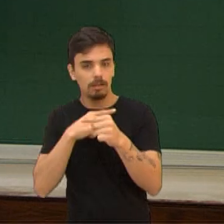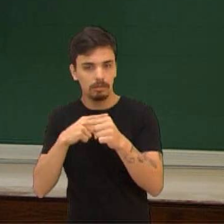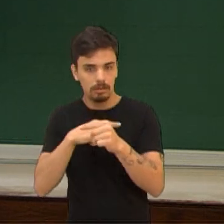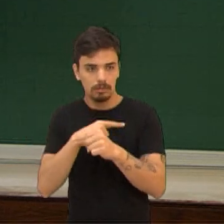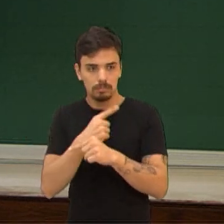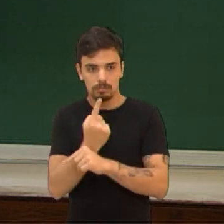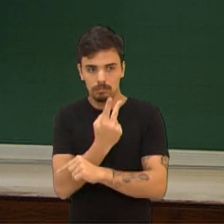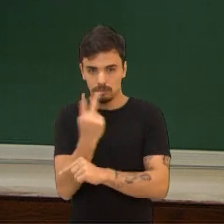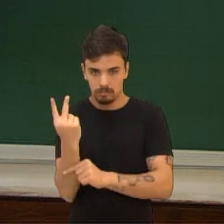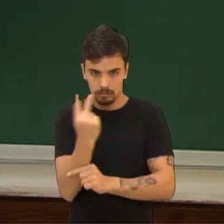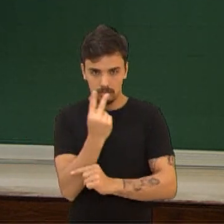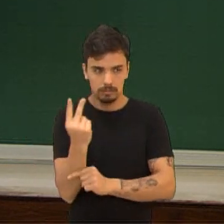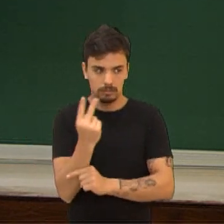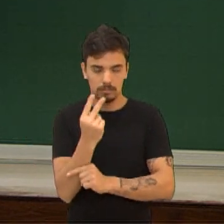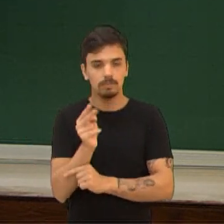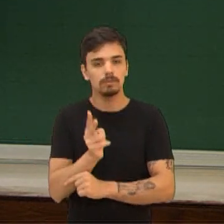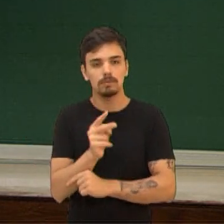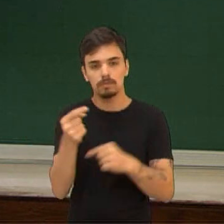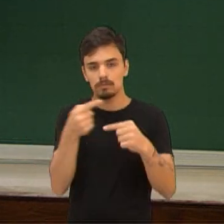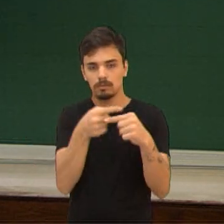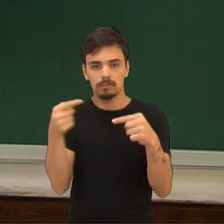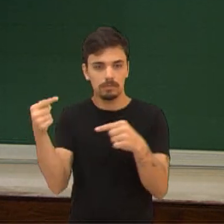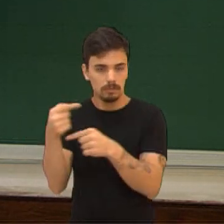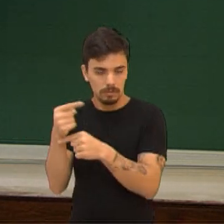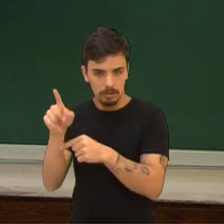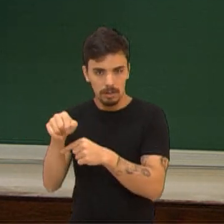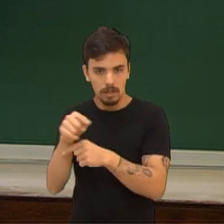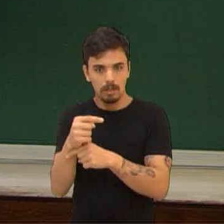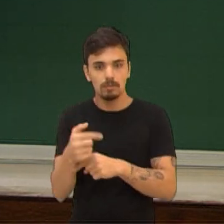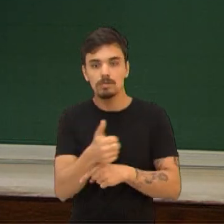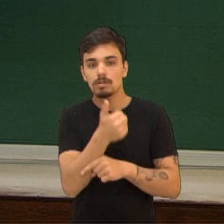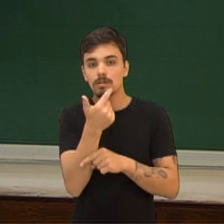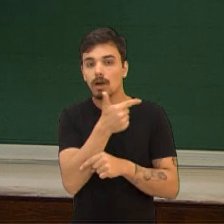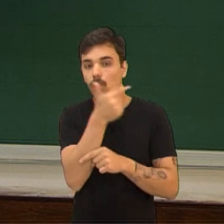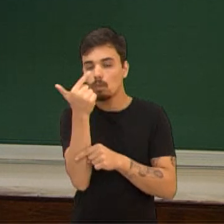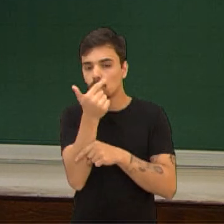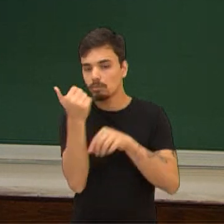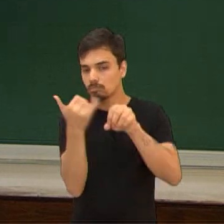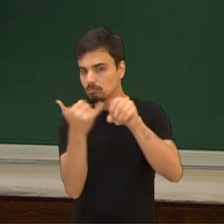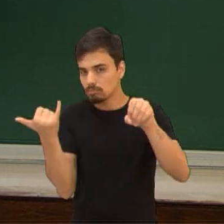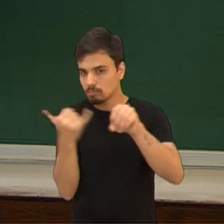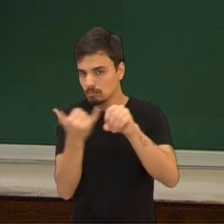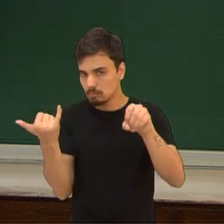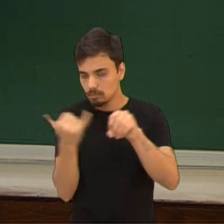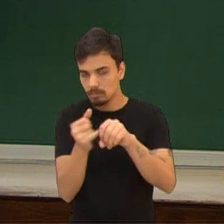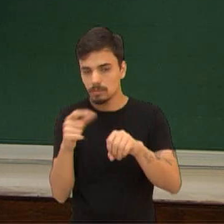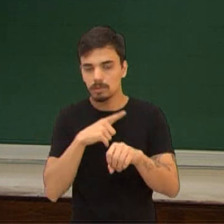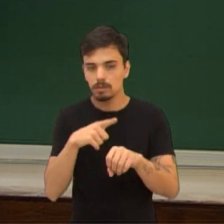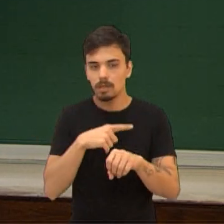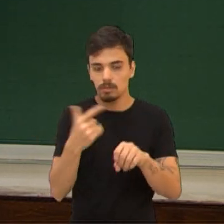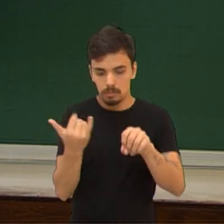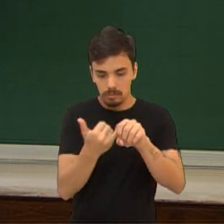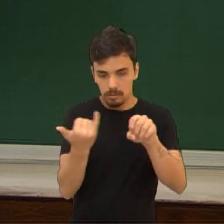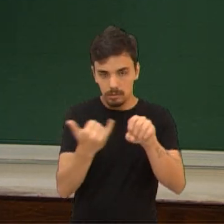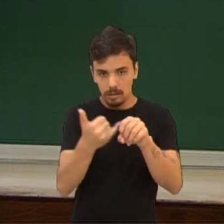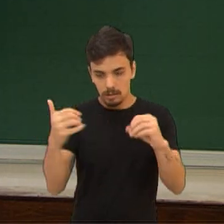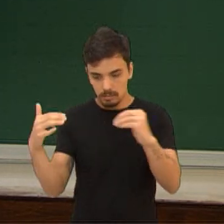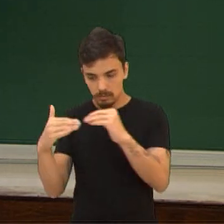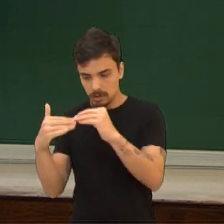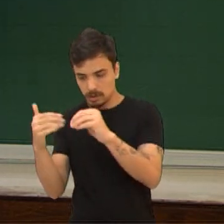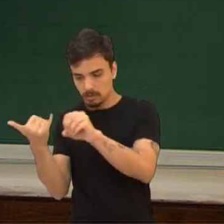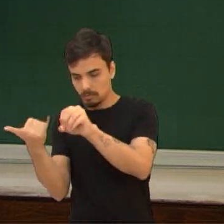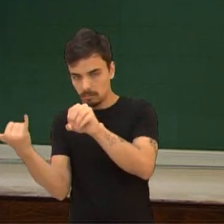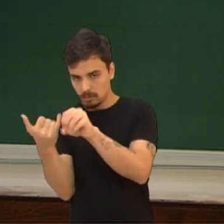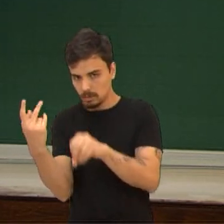2 pontos, com 2 risquinhos aqui, que é o segundo capacitor, ok? Então eu tenho um capacitor paralelo com outro